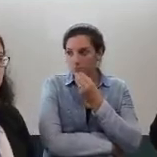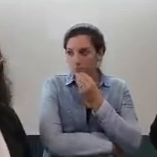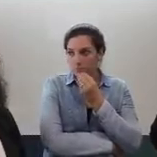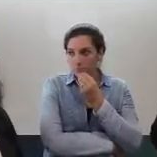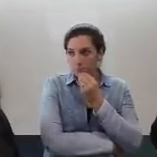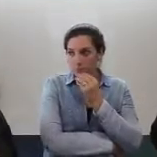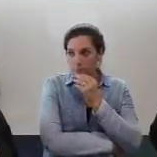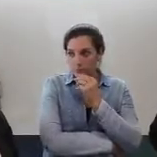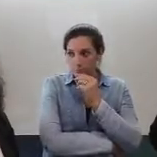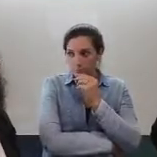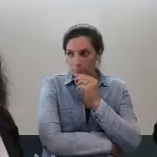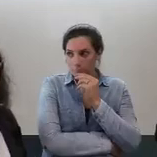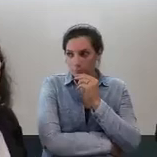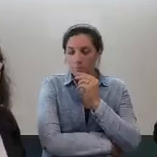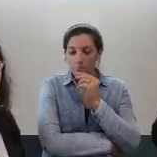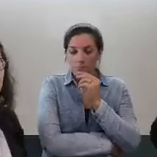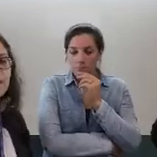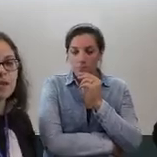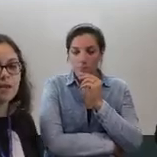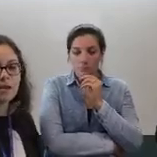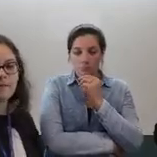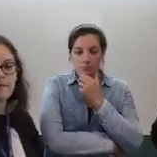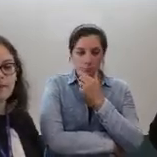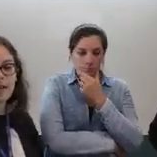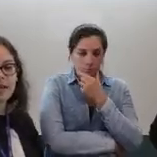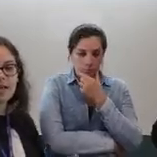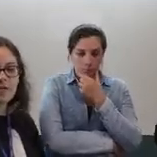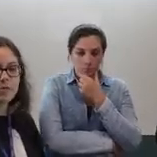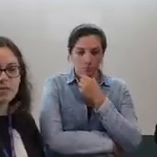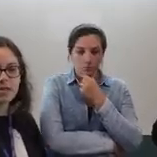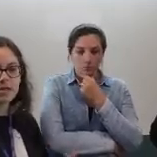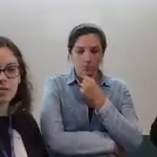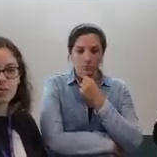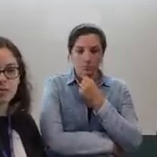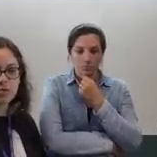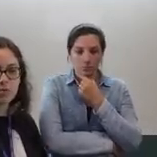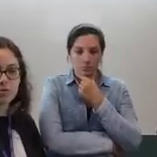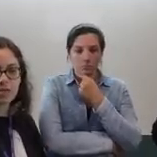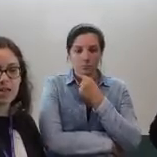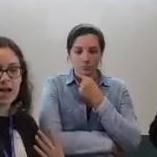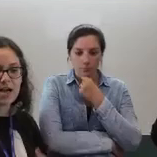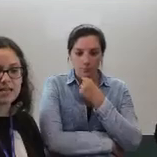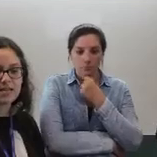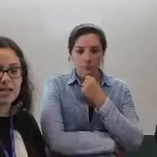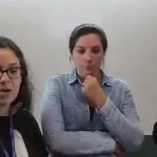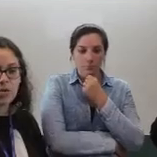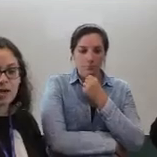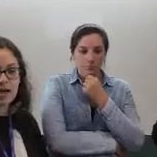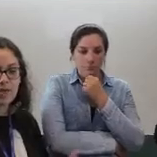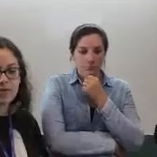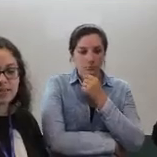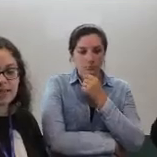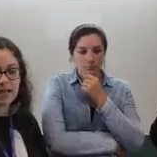necessário, mas não é uma regra, né? Aí aqui vai mostrando outros tipos de materiais.